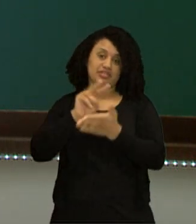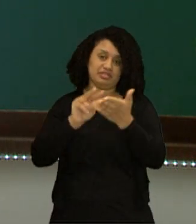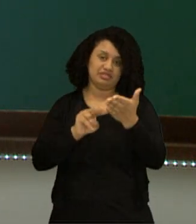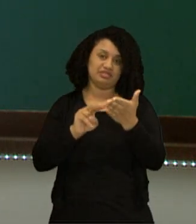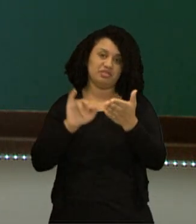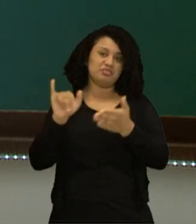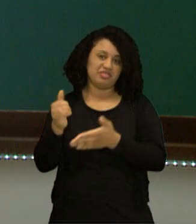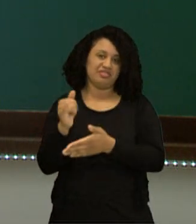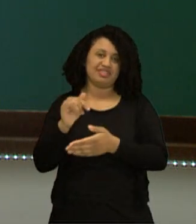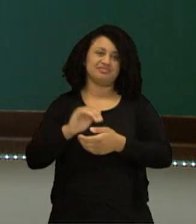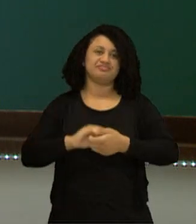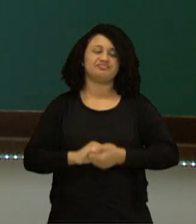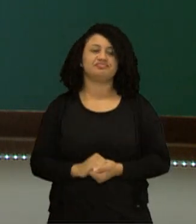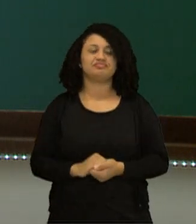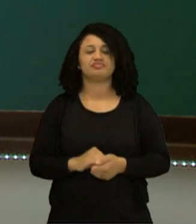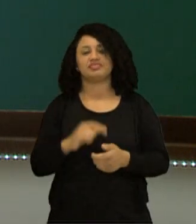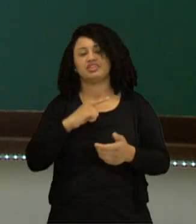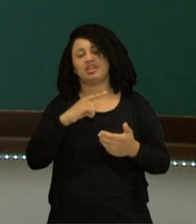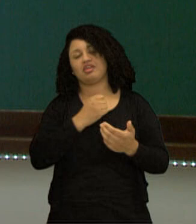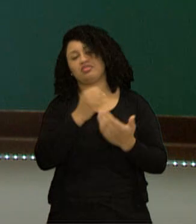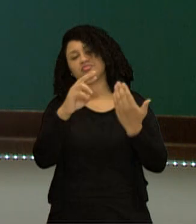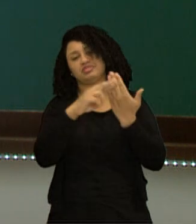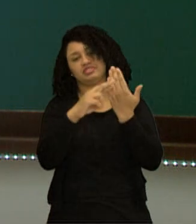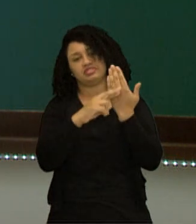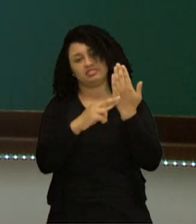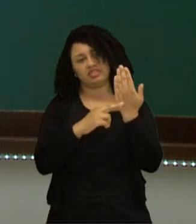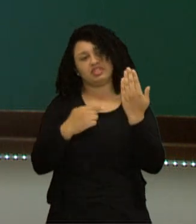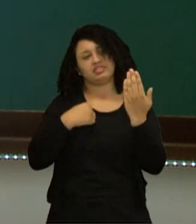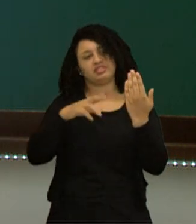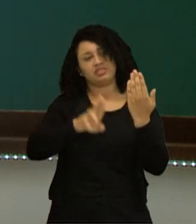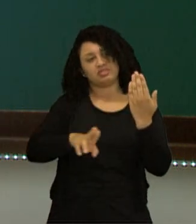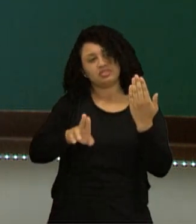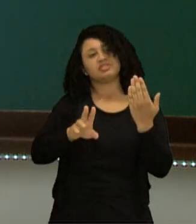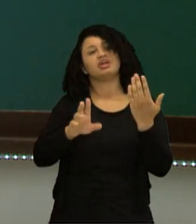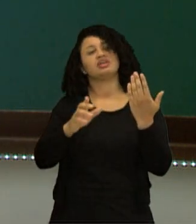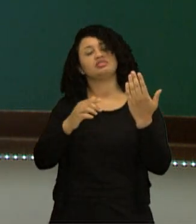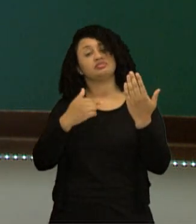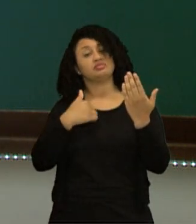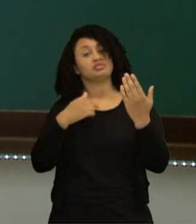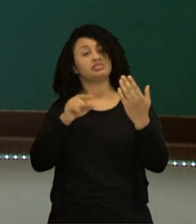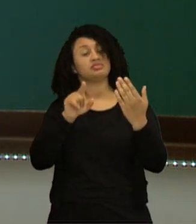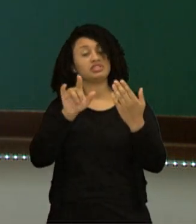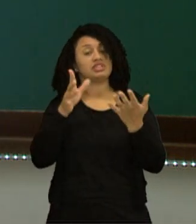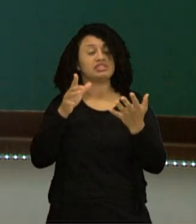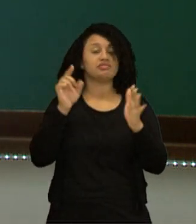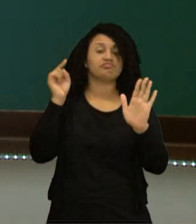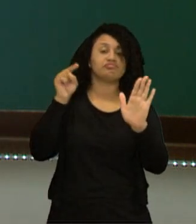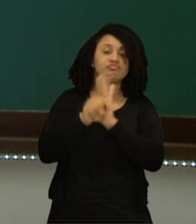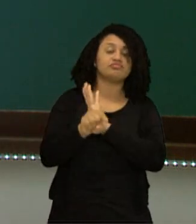perca tempo, certo? Daí aqui eu tenho algumas referências do que nós trabalhamos, se você quiser se